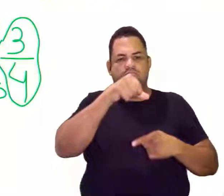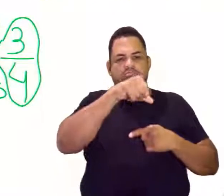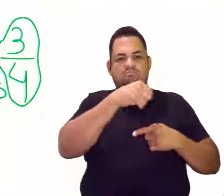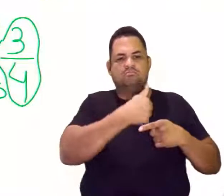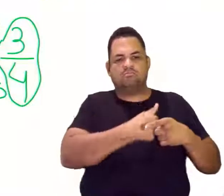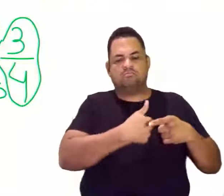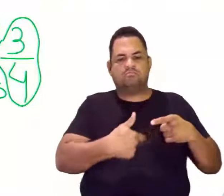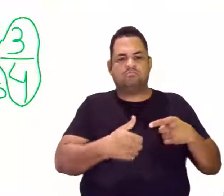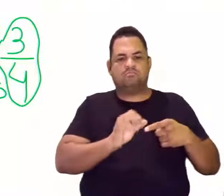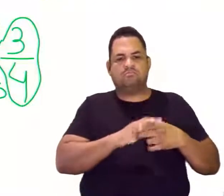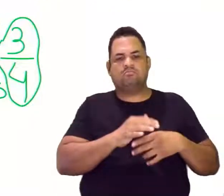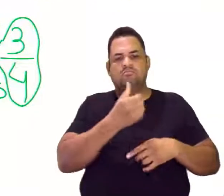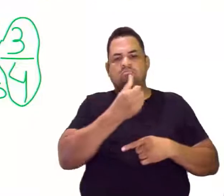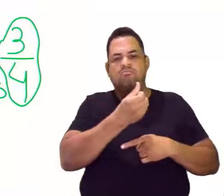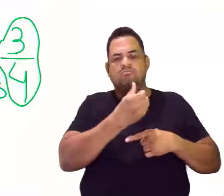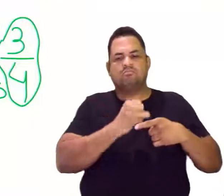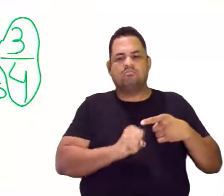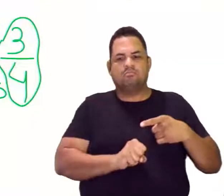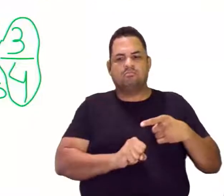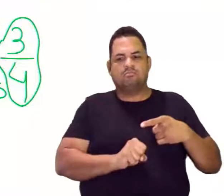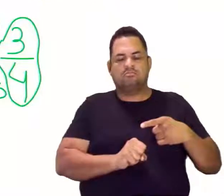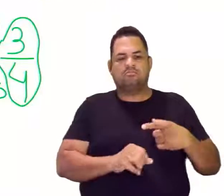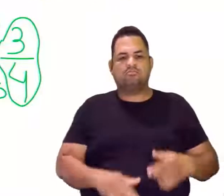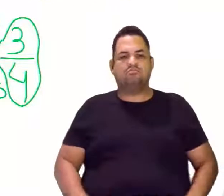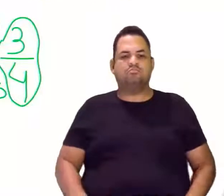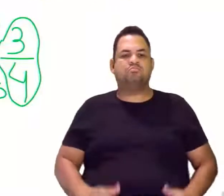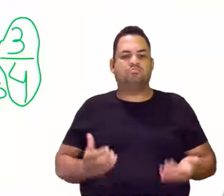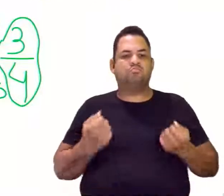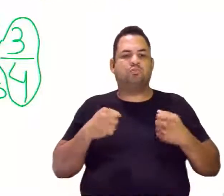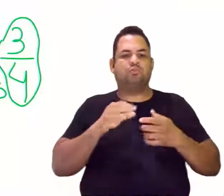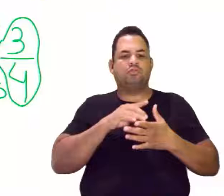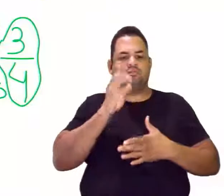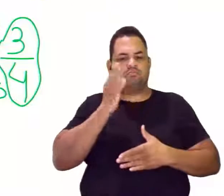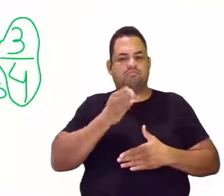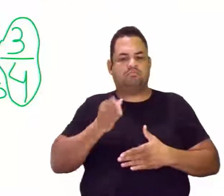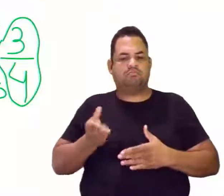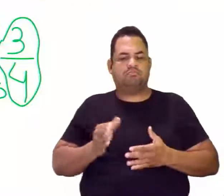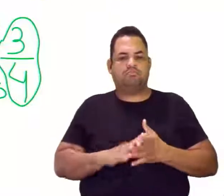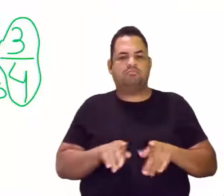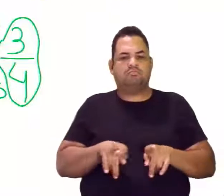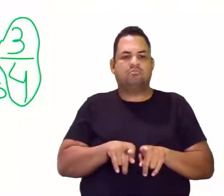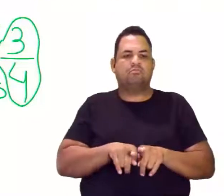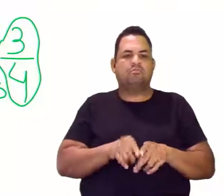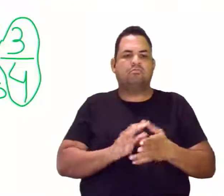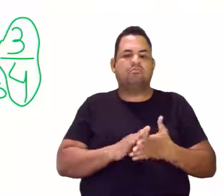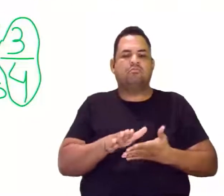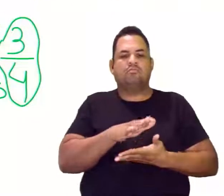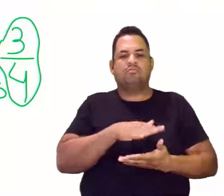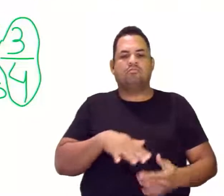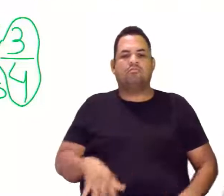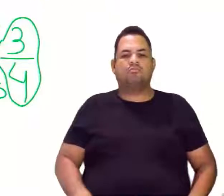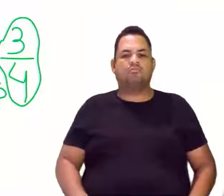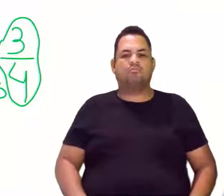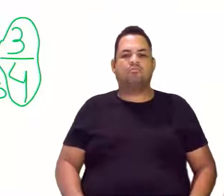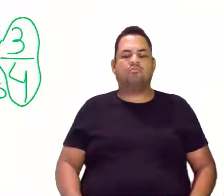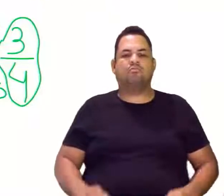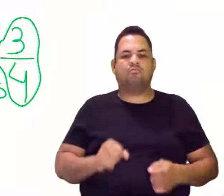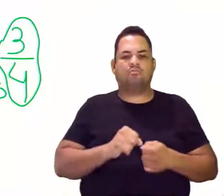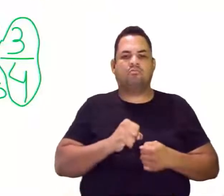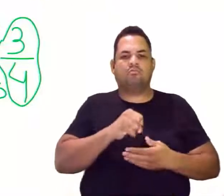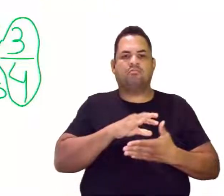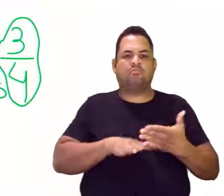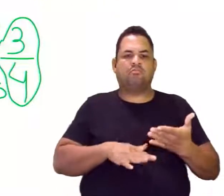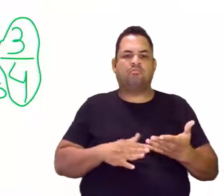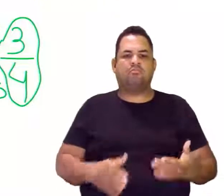9/12 e 6/8, né? Dá para simplificar também, né? É porque assim, a gente tem um espaço lá para fazer a questão, mas ficou